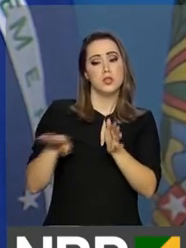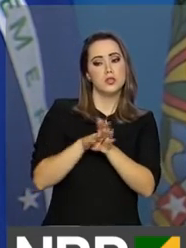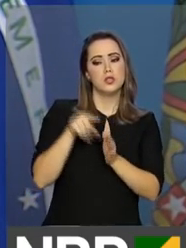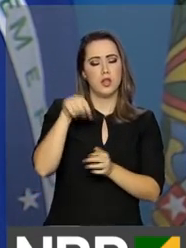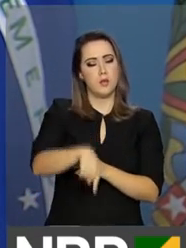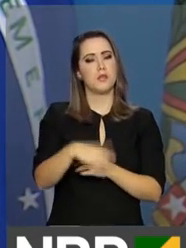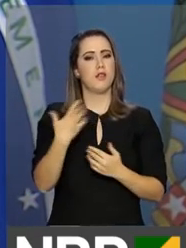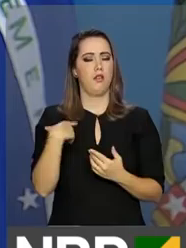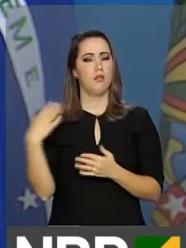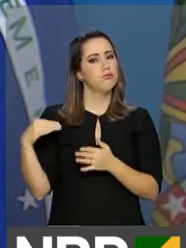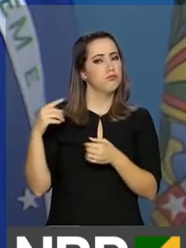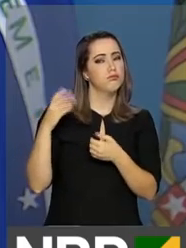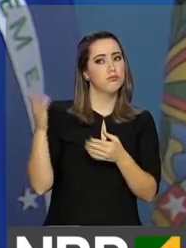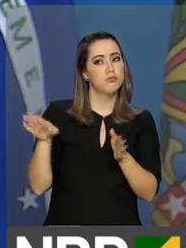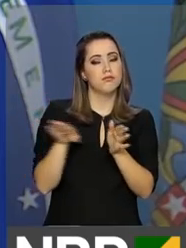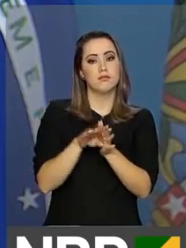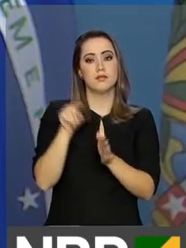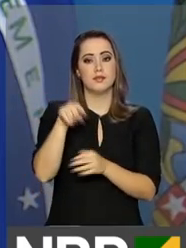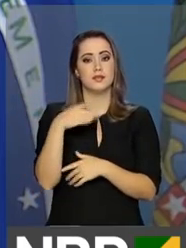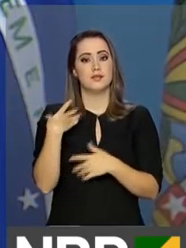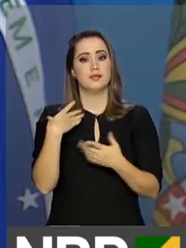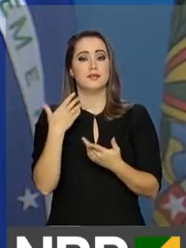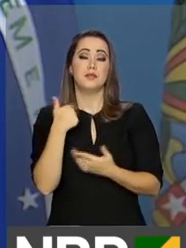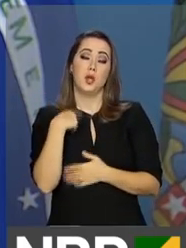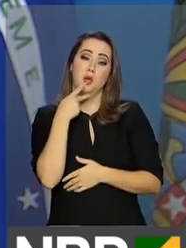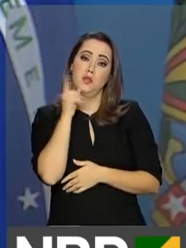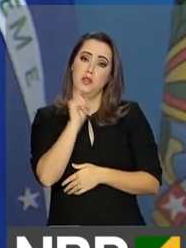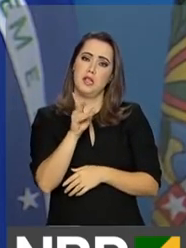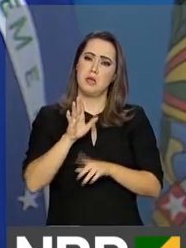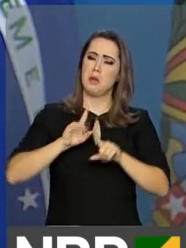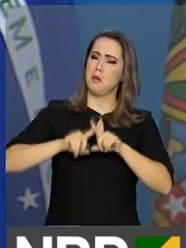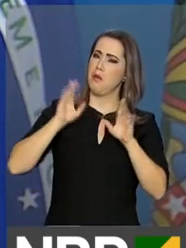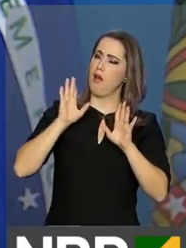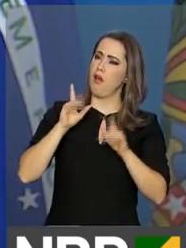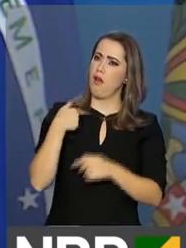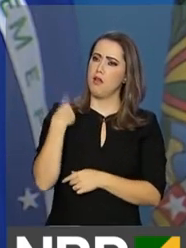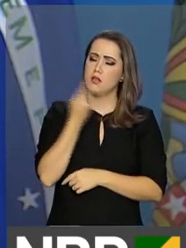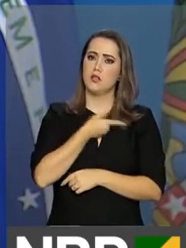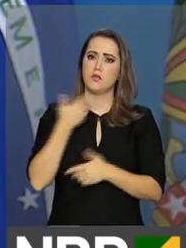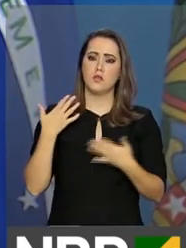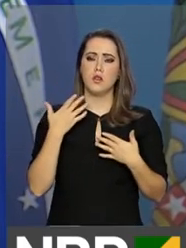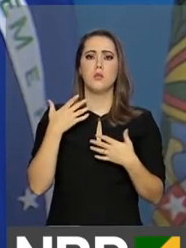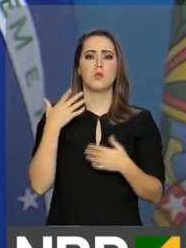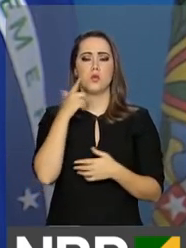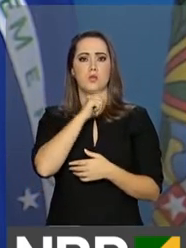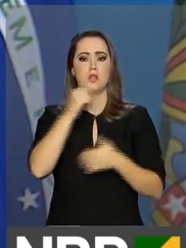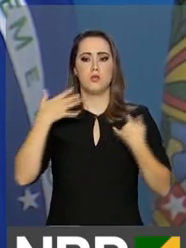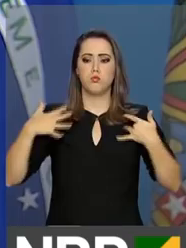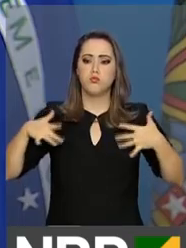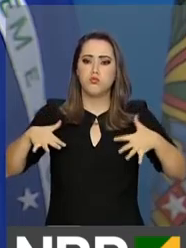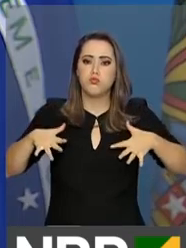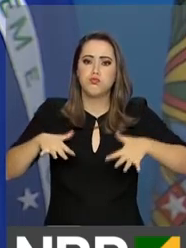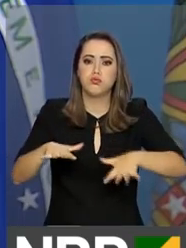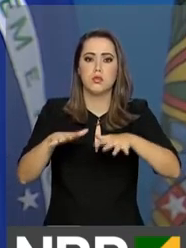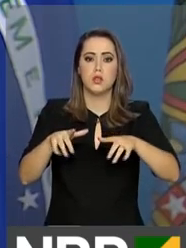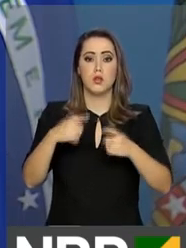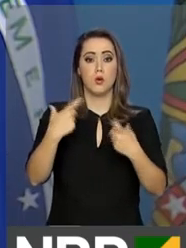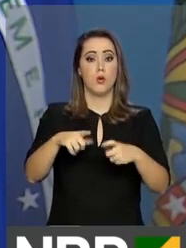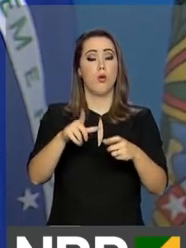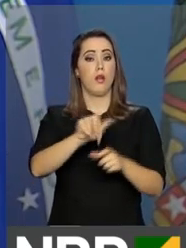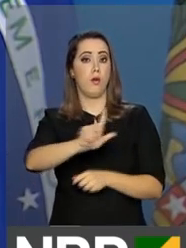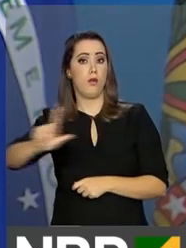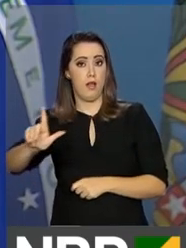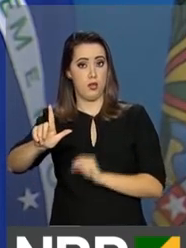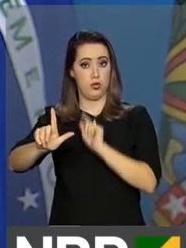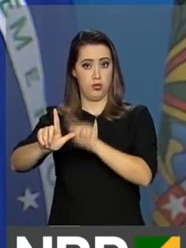não é? Vínhamos para cá, eu disse, mas será que nós vamos conseguir encher o Salão Leste? Não é? E não